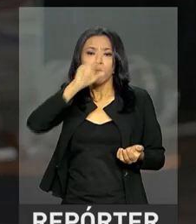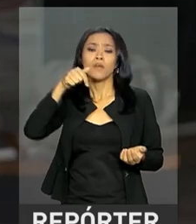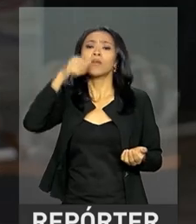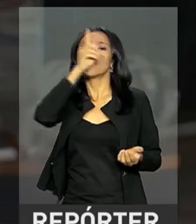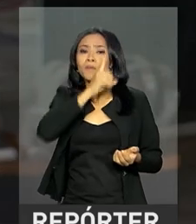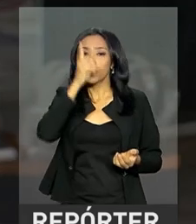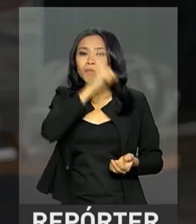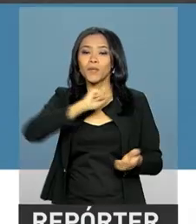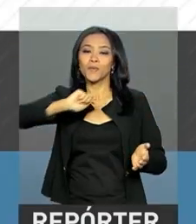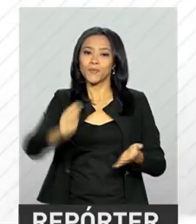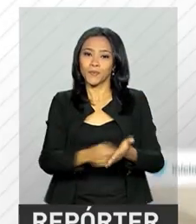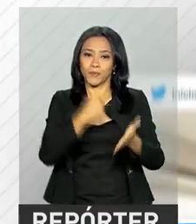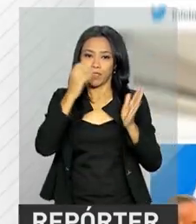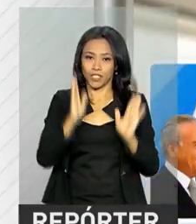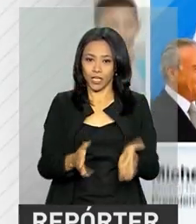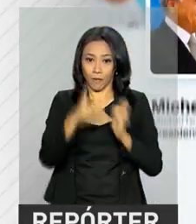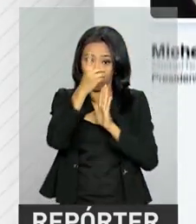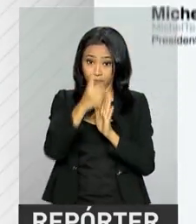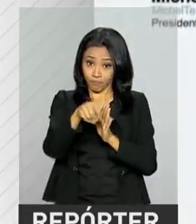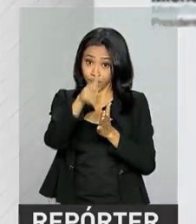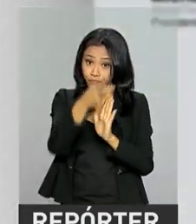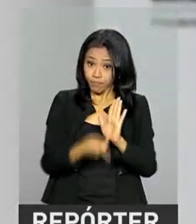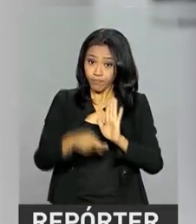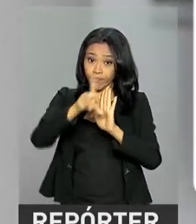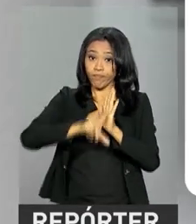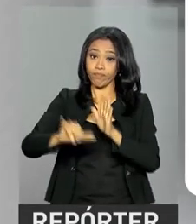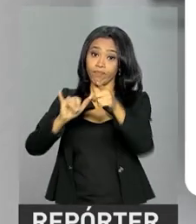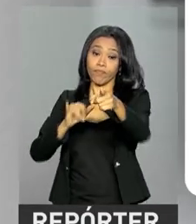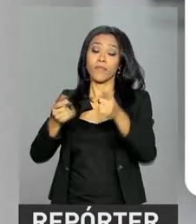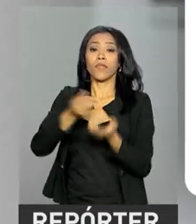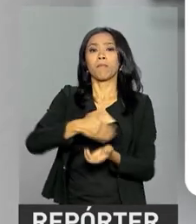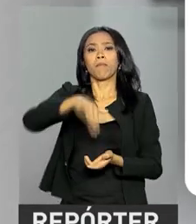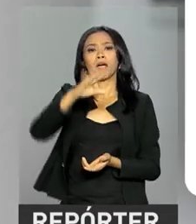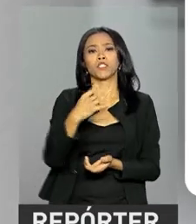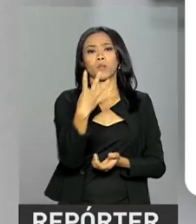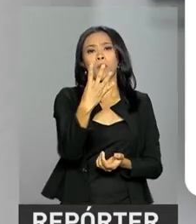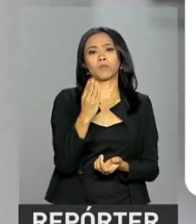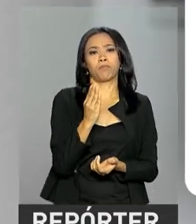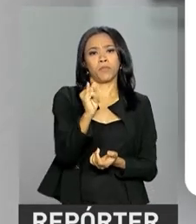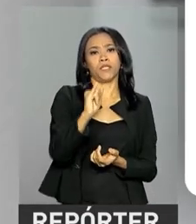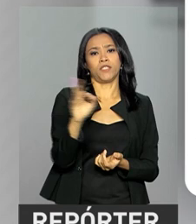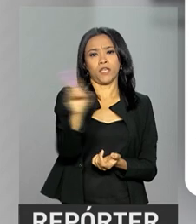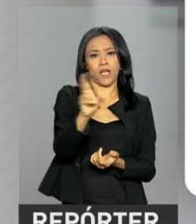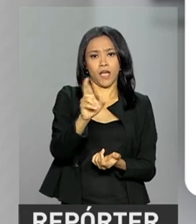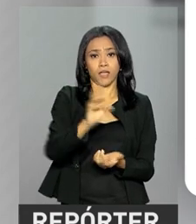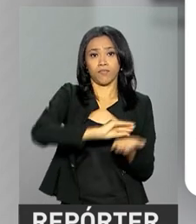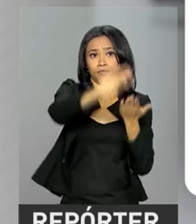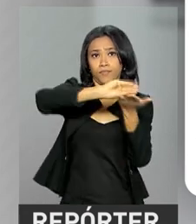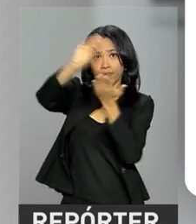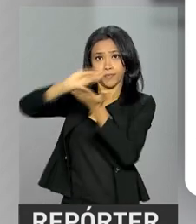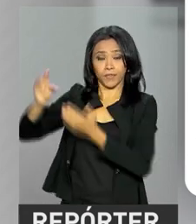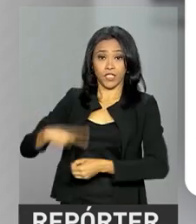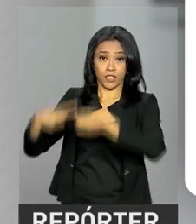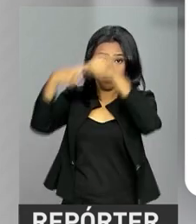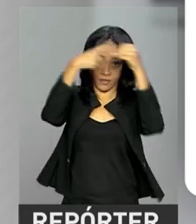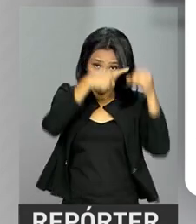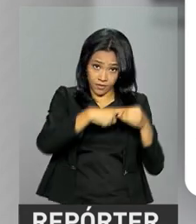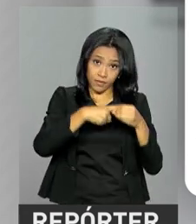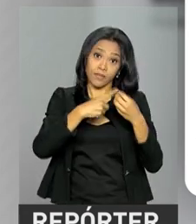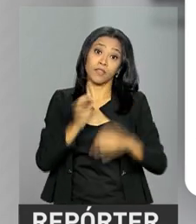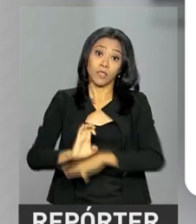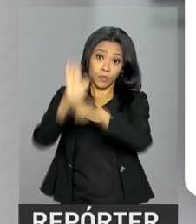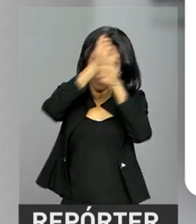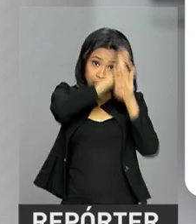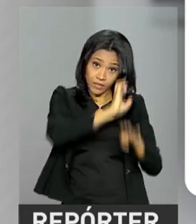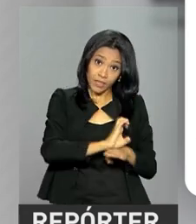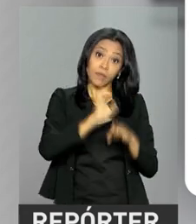o projeto de lei do governo federal que distribui mais de 4 bilhões de reais para estados e municípios em compensação